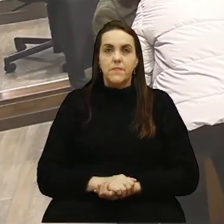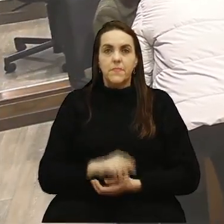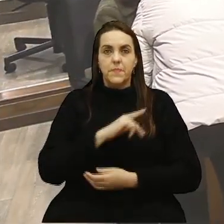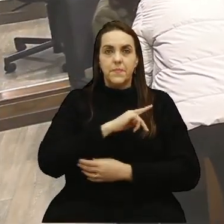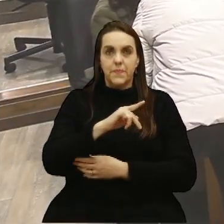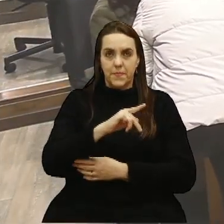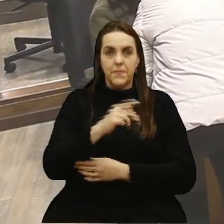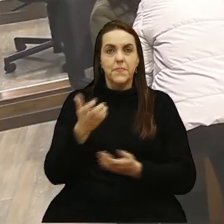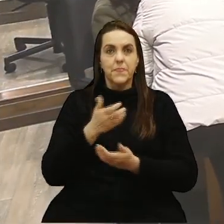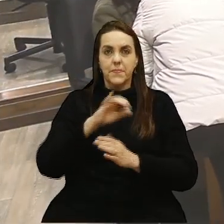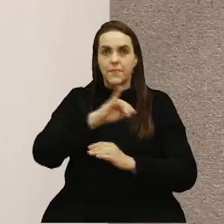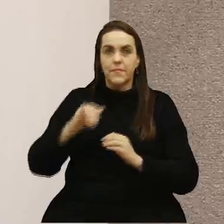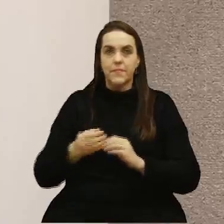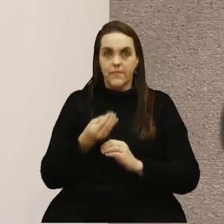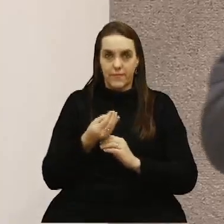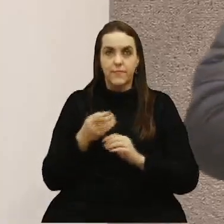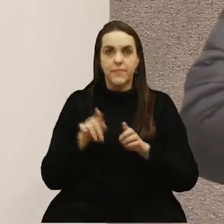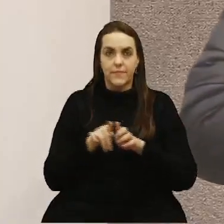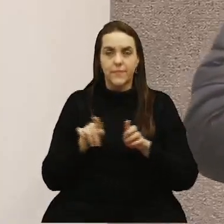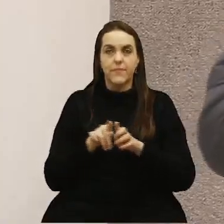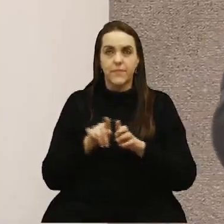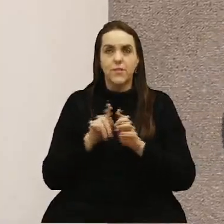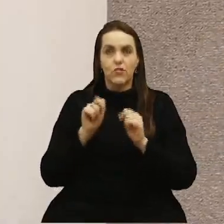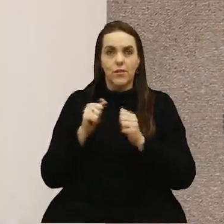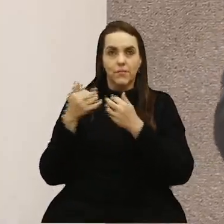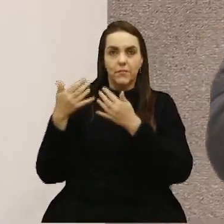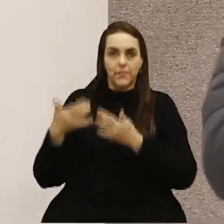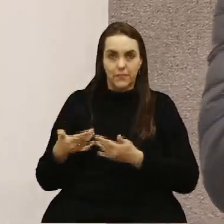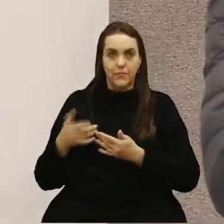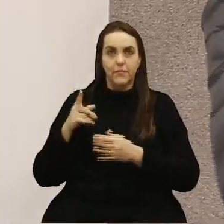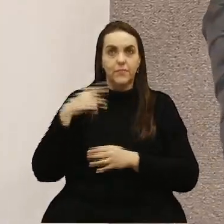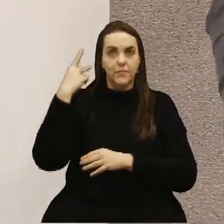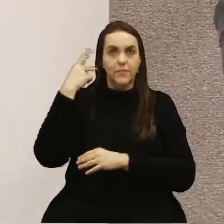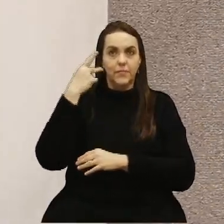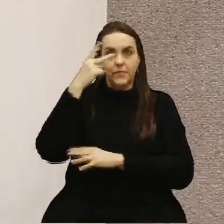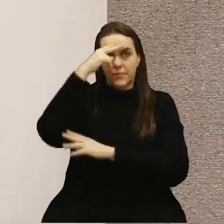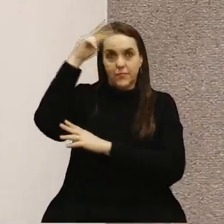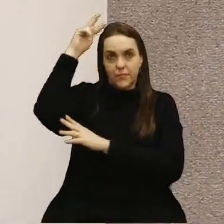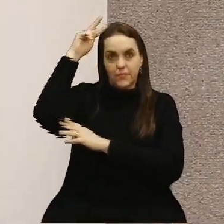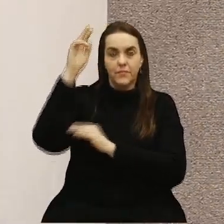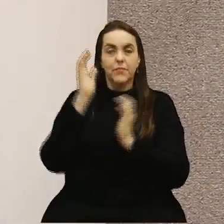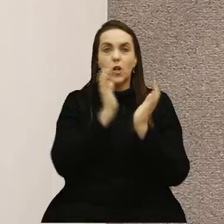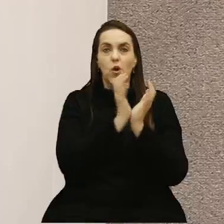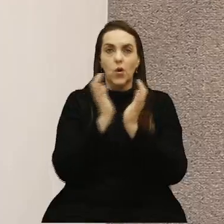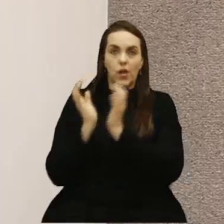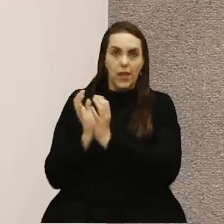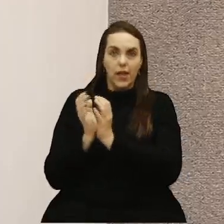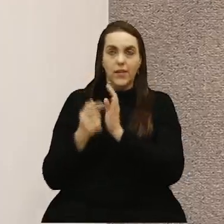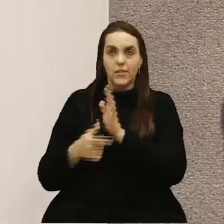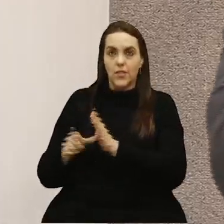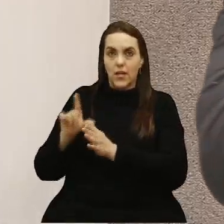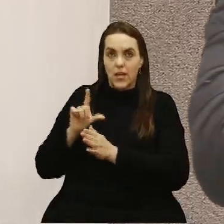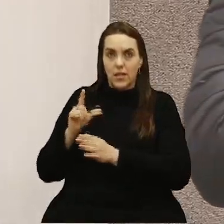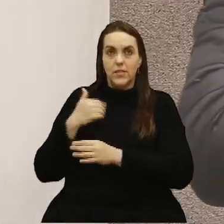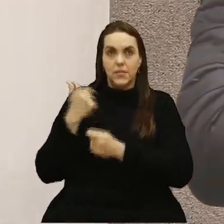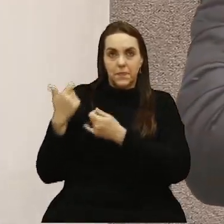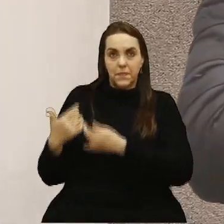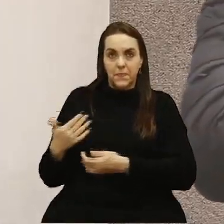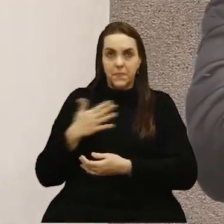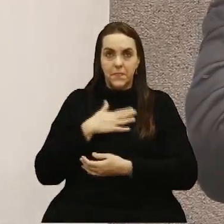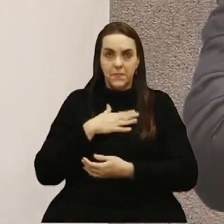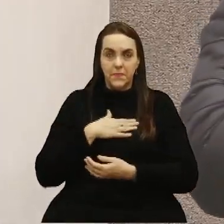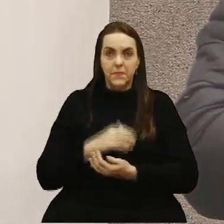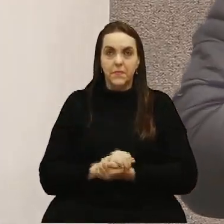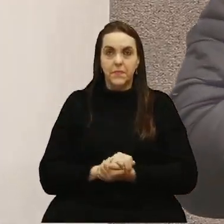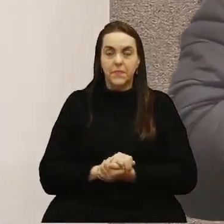Presidente, eu quero aproveitar e na mesma linha do que já foi dito pelo vereador Edson da Rosa, pelos colegas que me antecederam aqui,